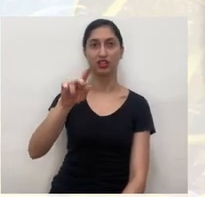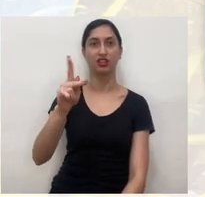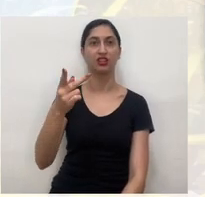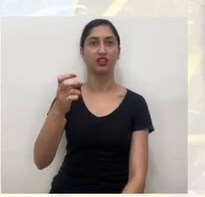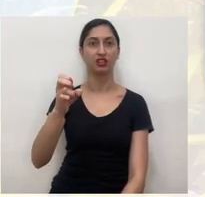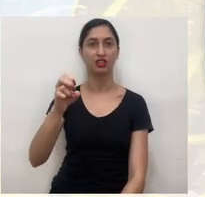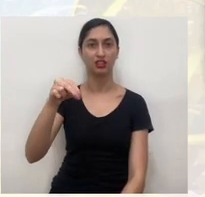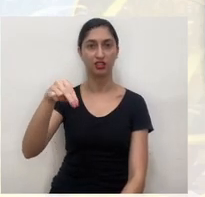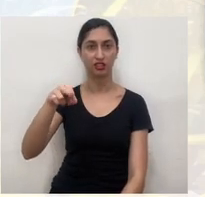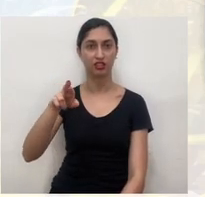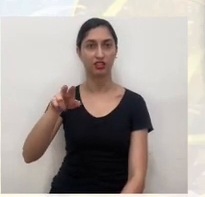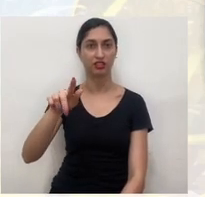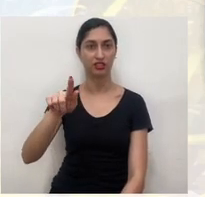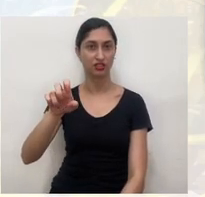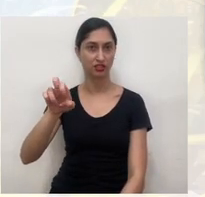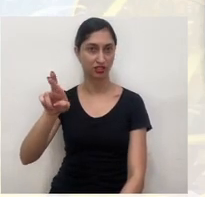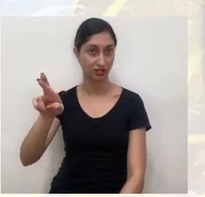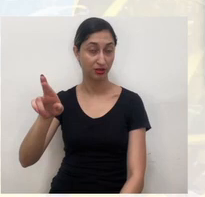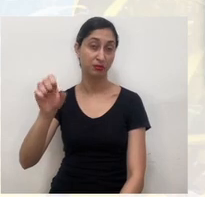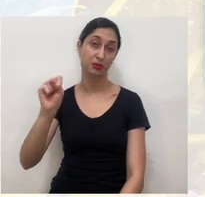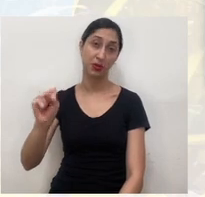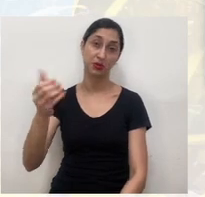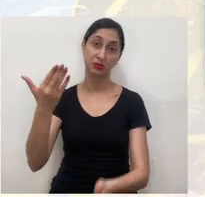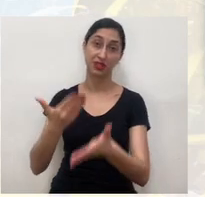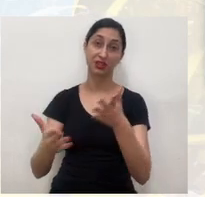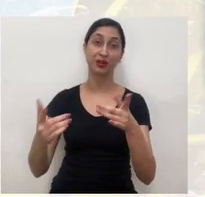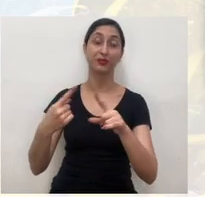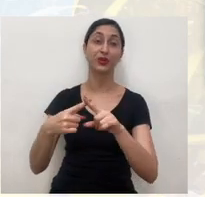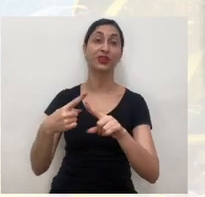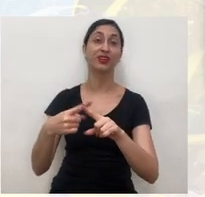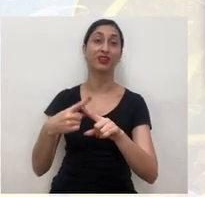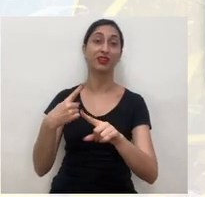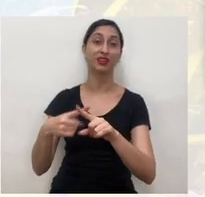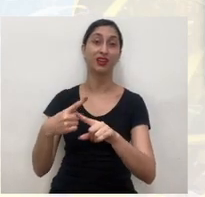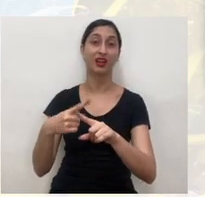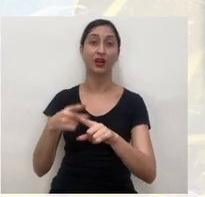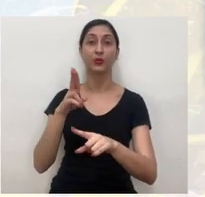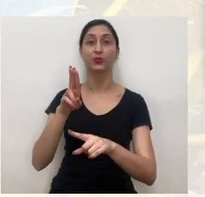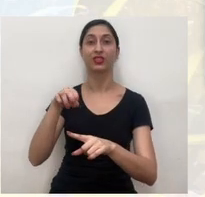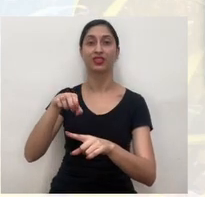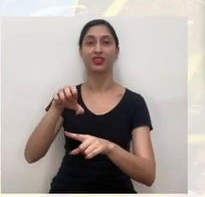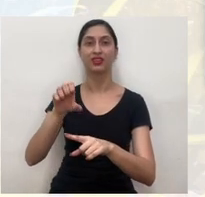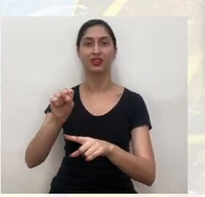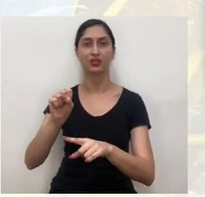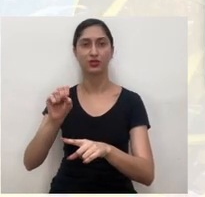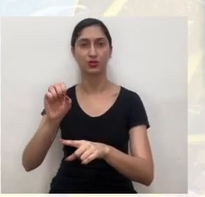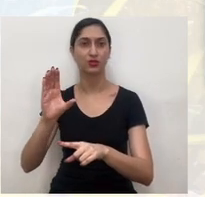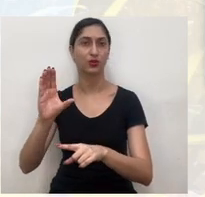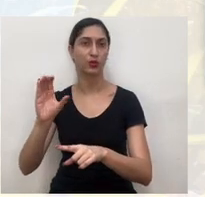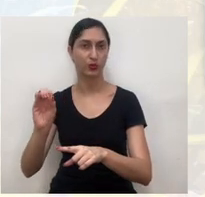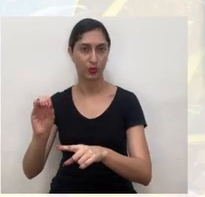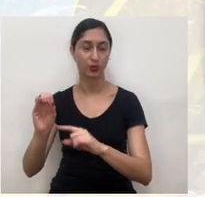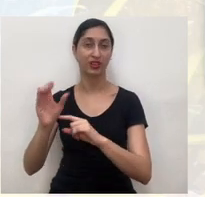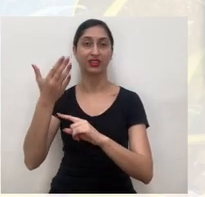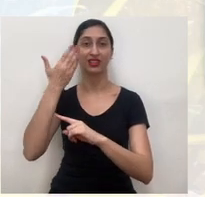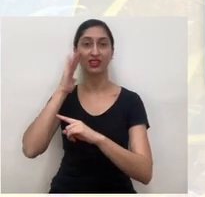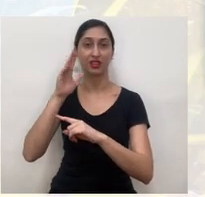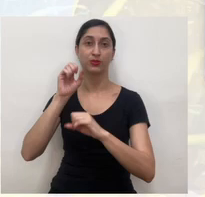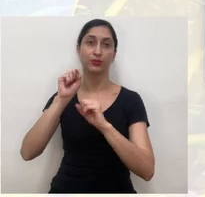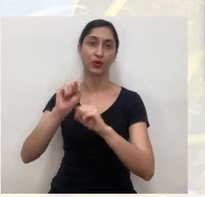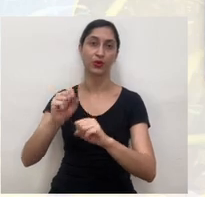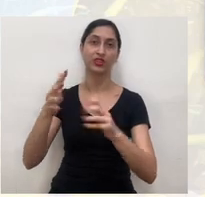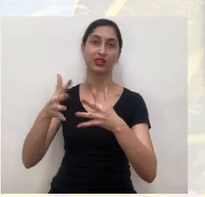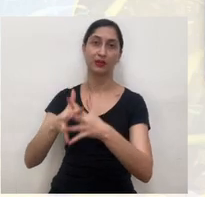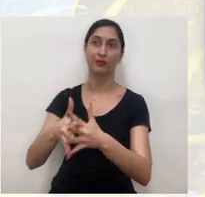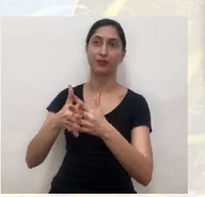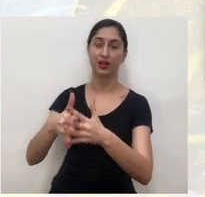túnel que estão querendo construir passando perto. A Unesco entende que pode ser um compromisso fatal para o monumento,